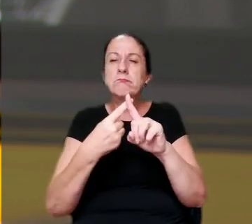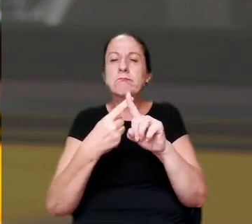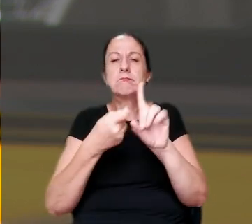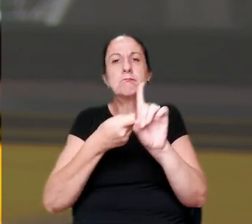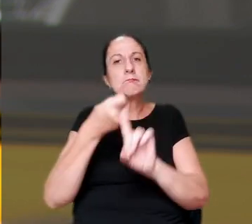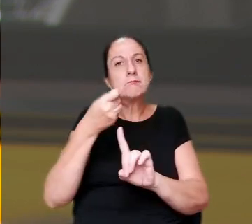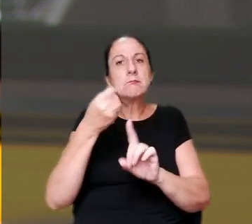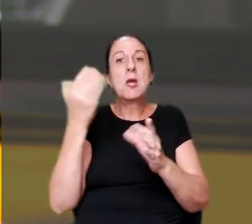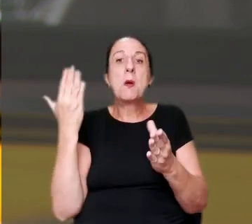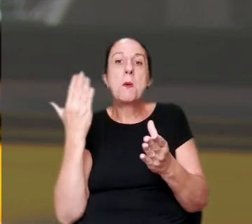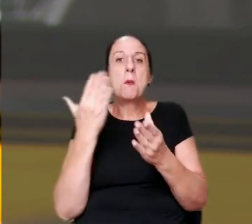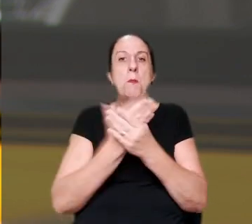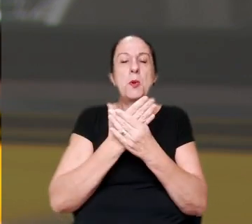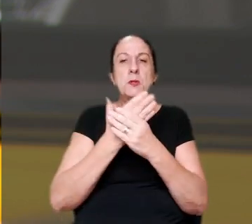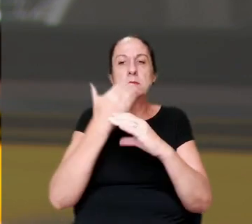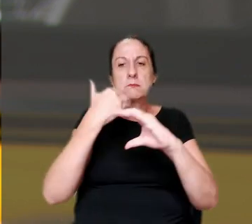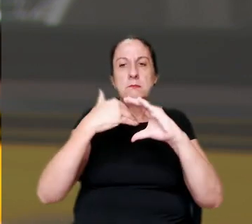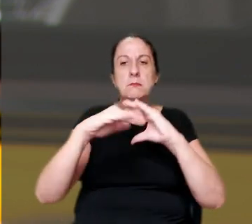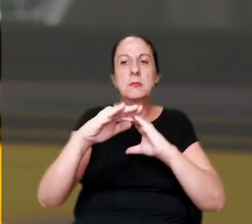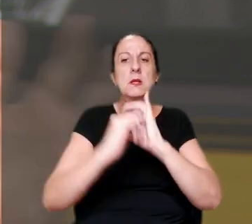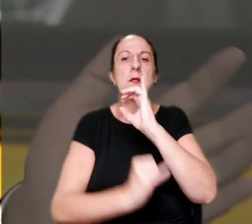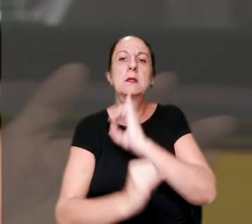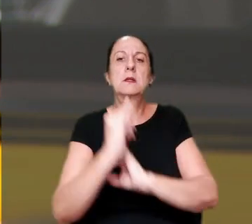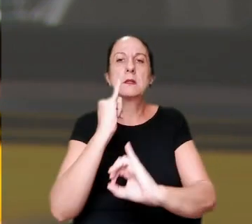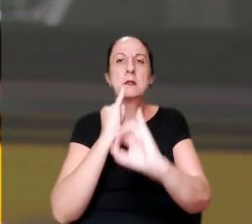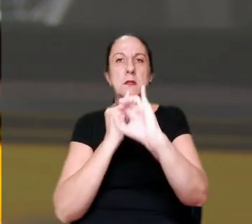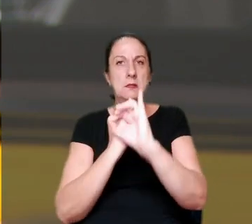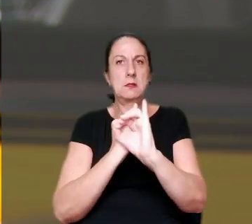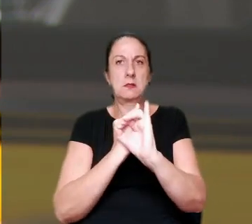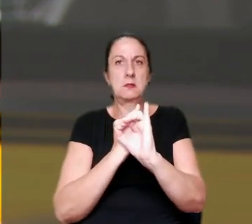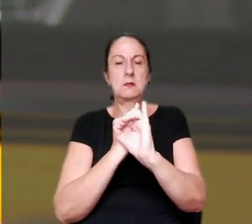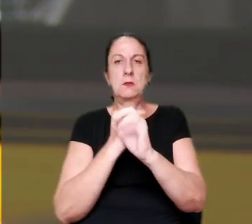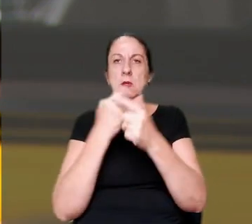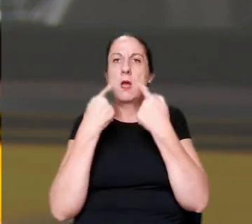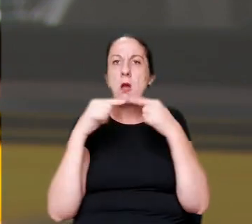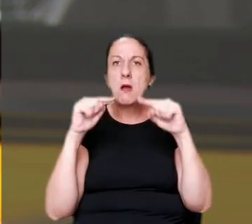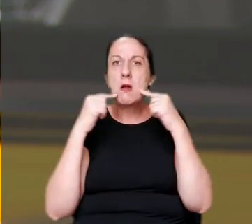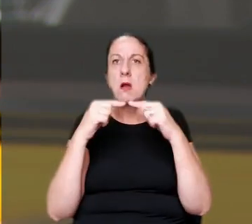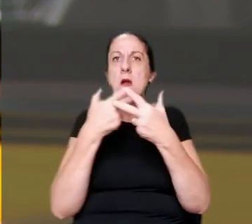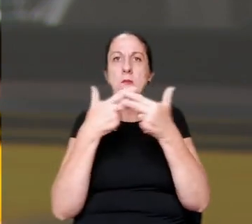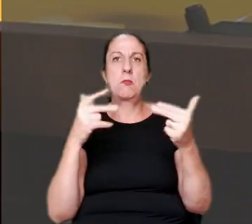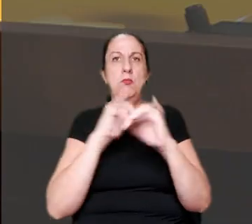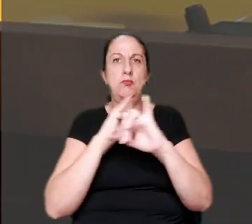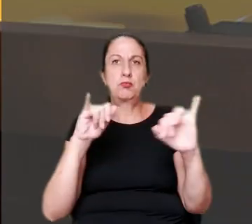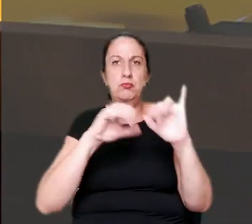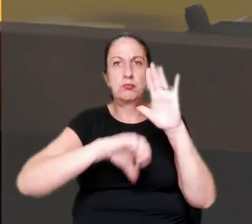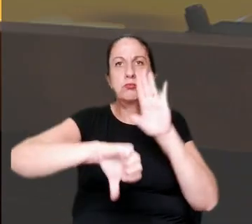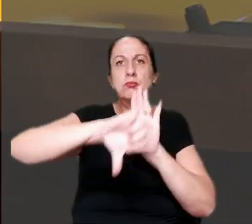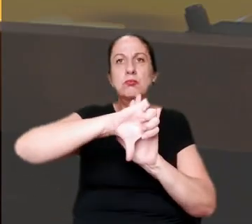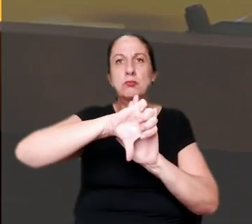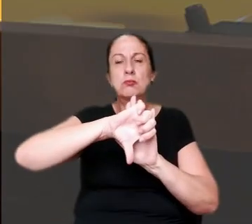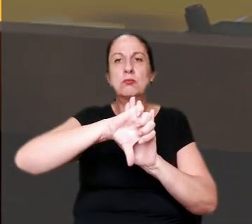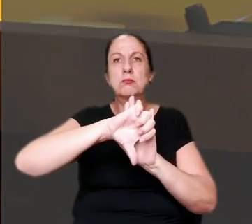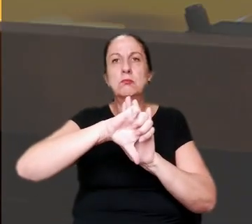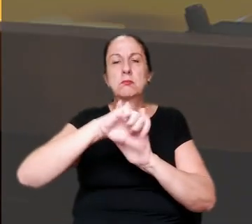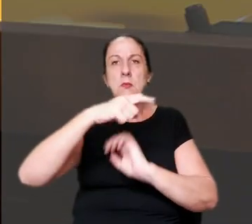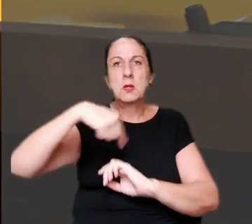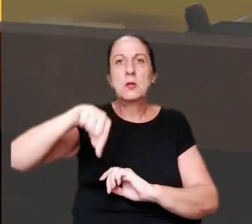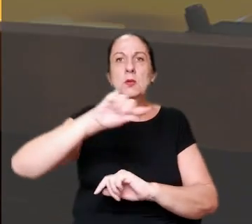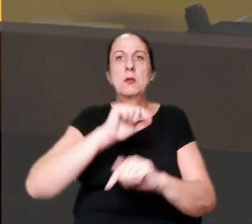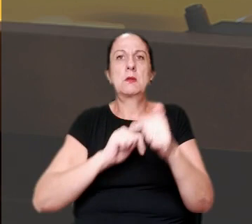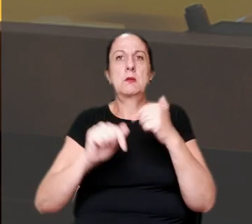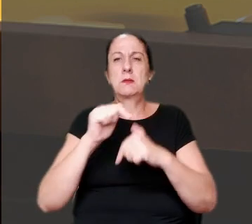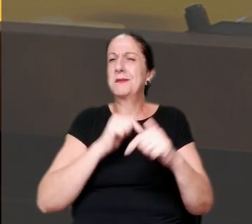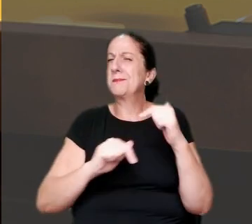reunia uma vez por mês, mas os processos eram remetidos via internet, as queixas e tal, as notícias